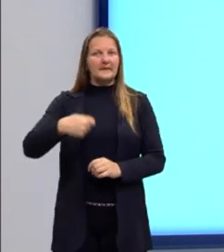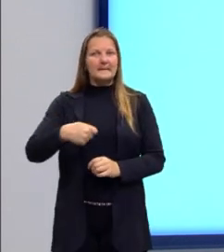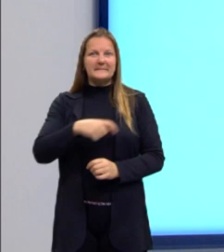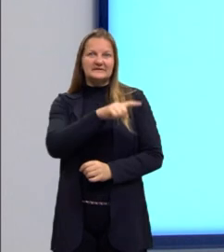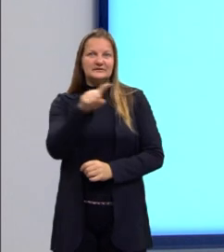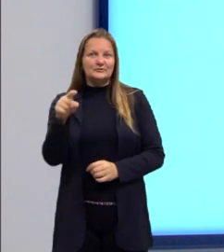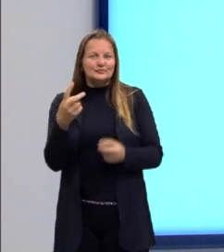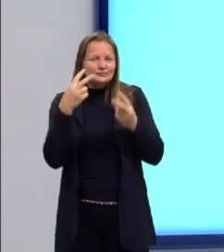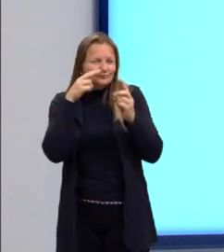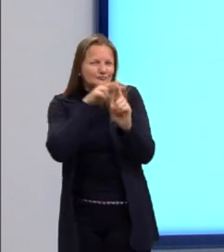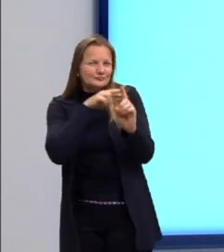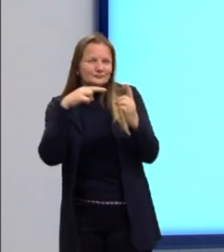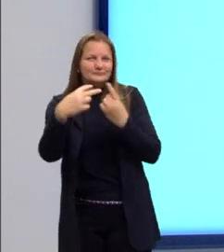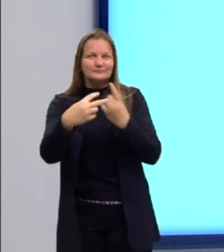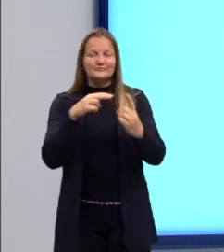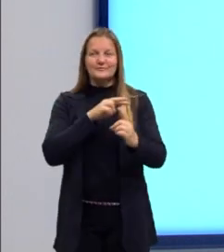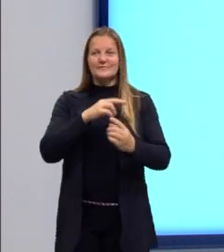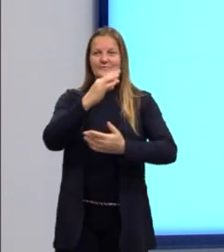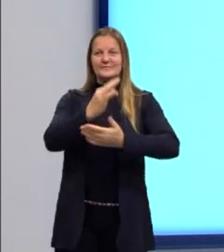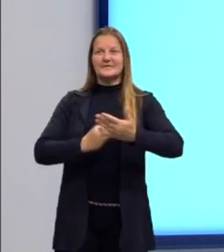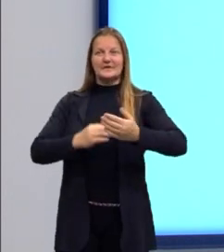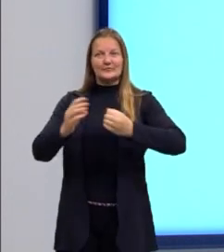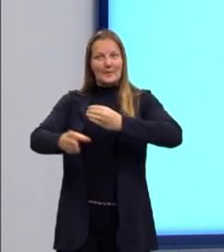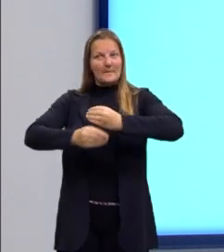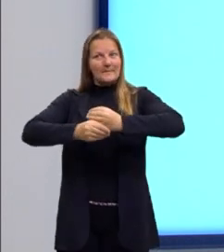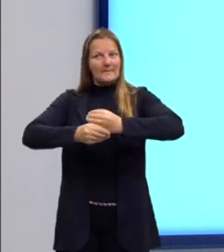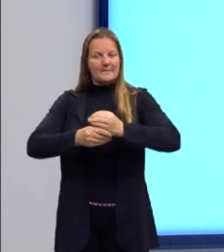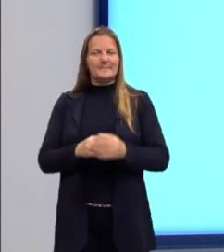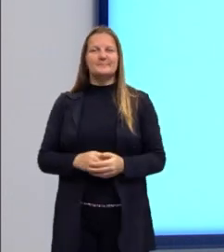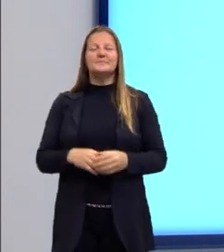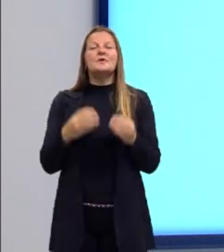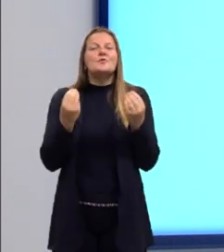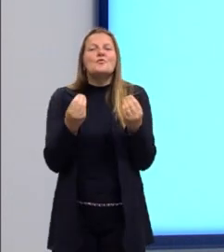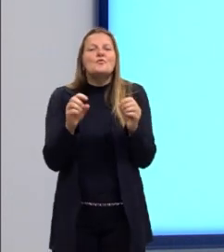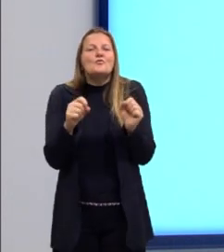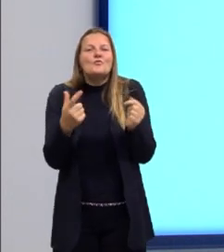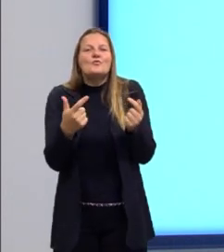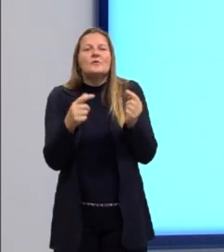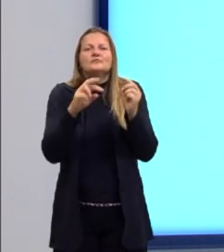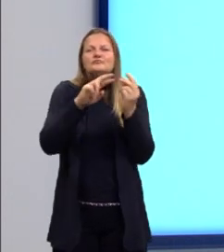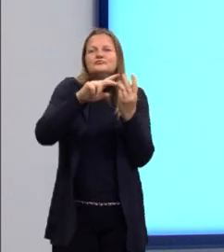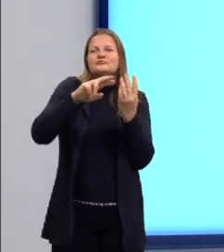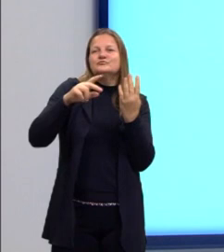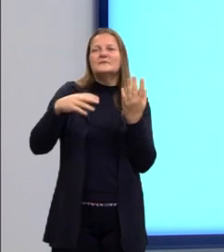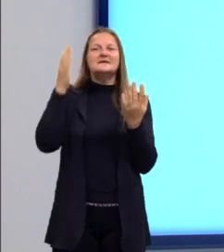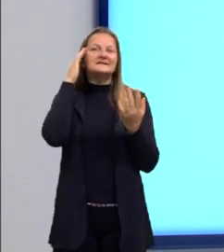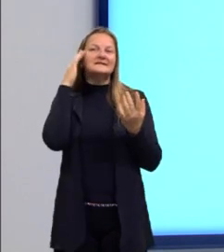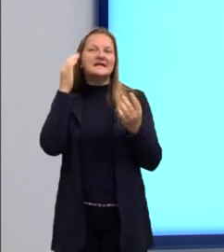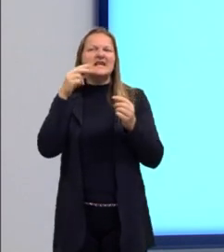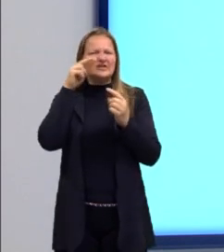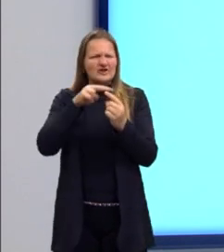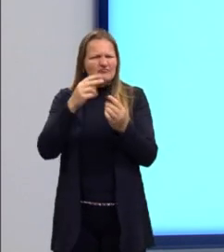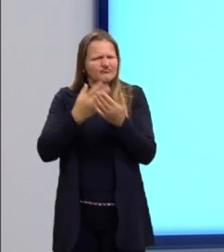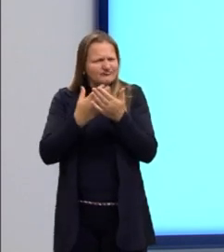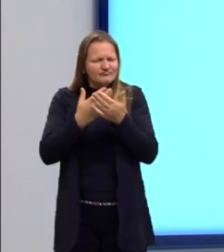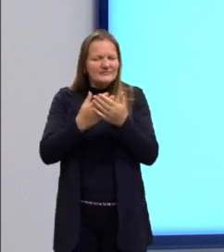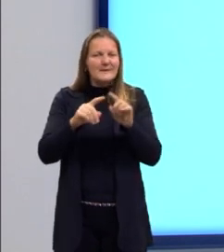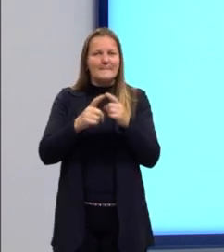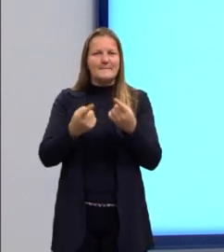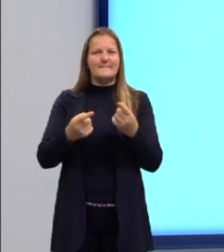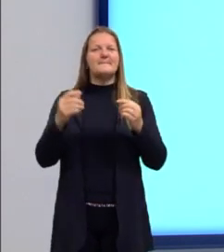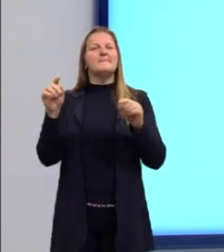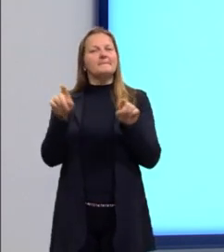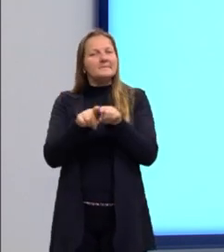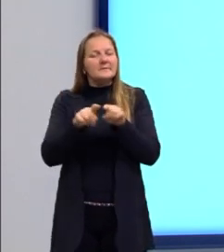a gente enxergar esses textos de apoio tá mas aí Aqui tem muita coisa do que eu já sei do que eu já vi mas é